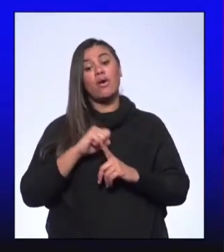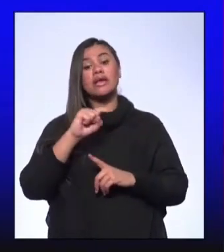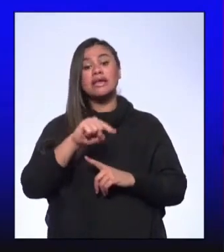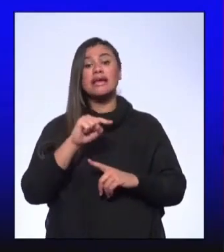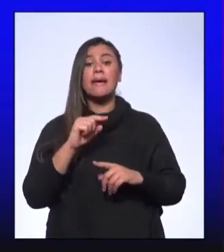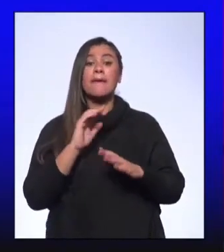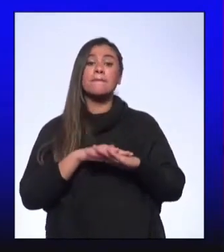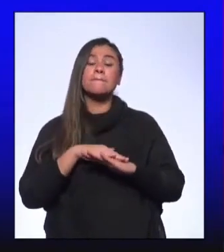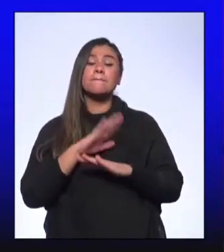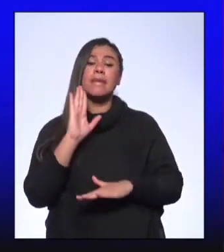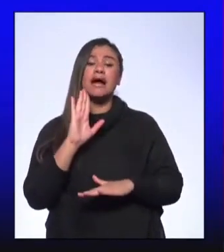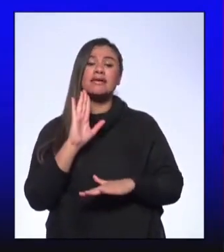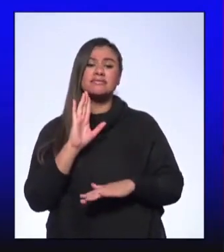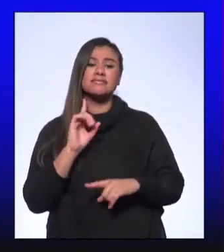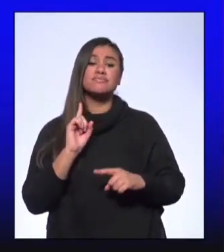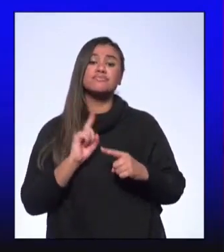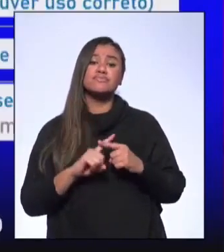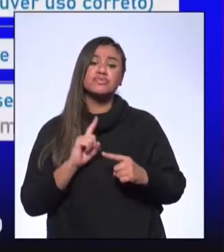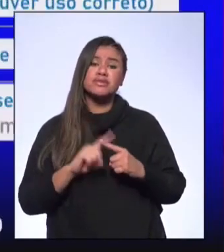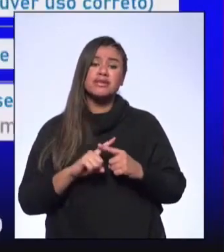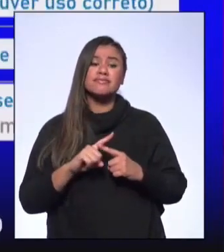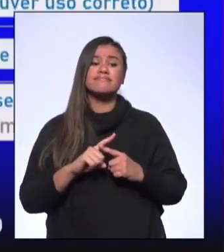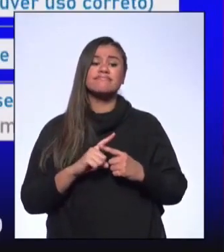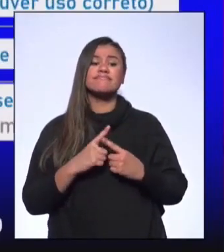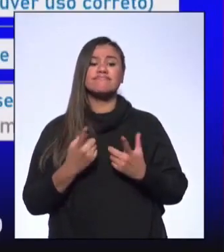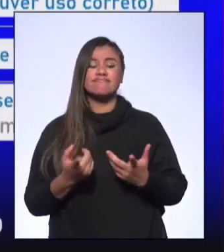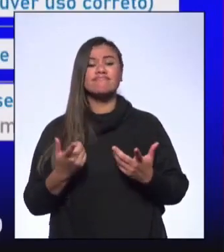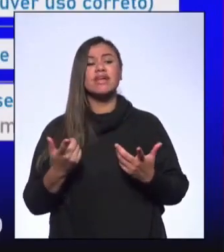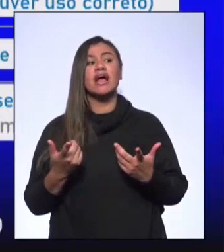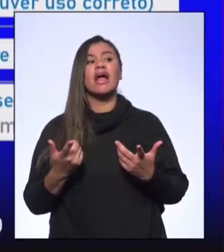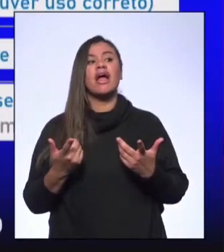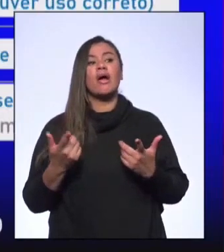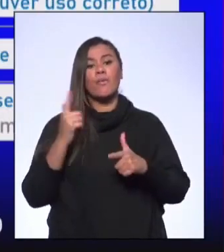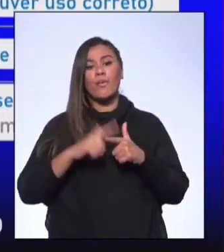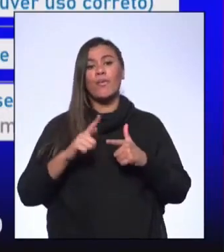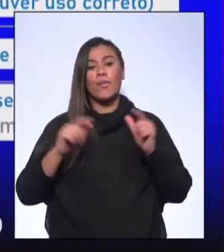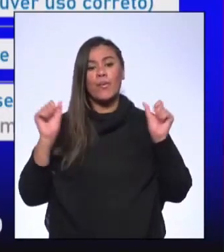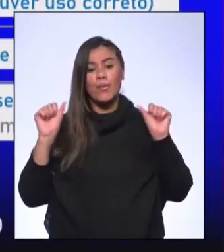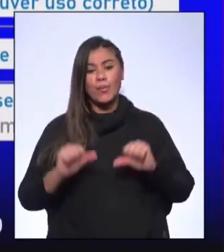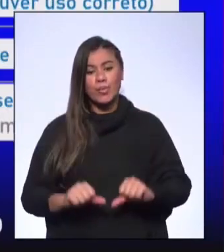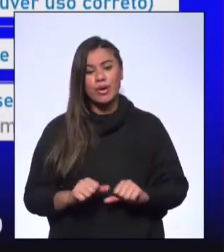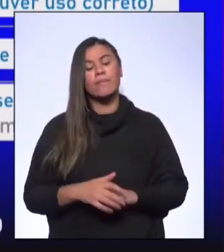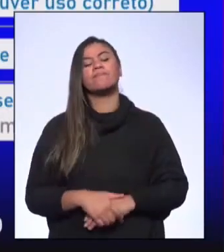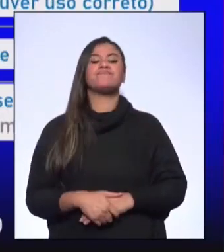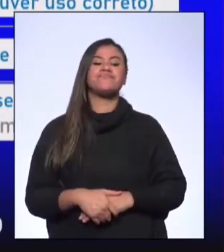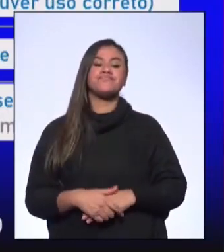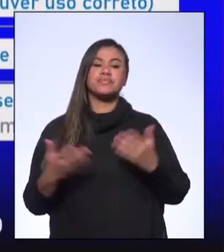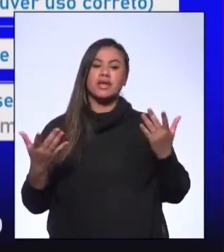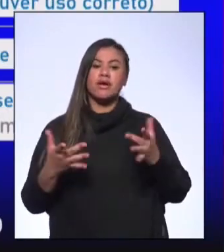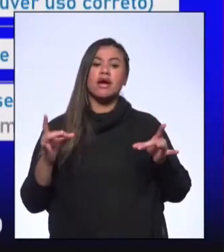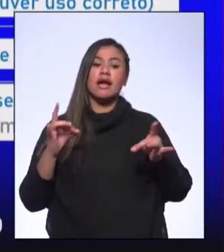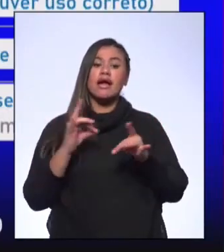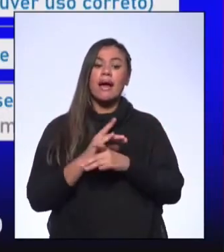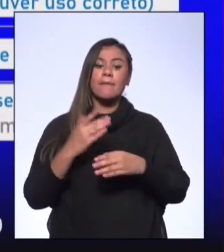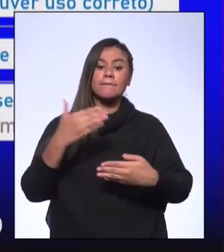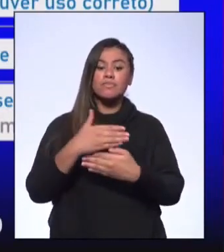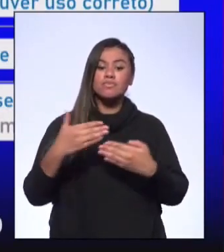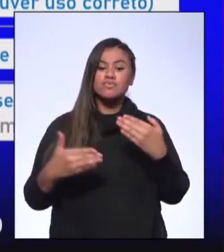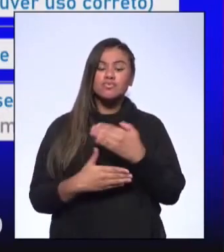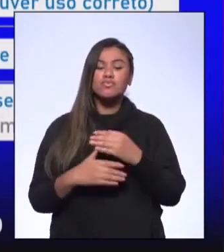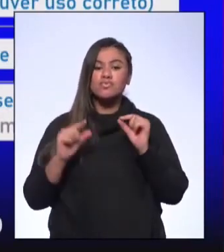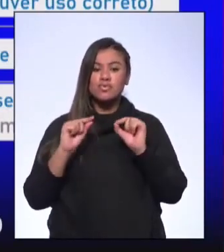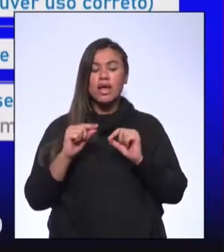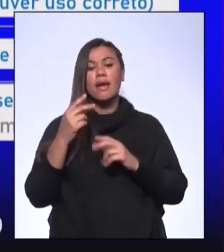isso se agrava de uma maneira, vamos dizer, mais contundente. E eu vou terminar aqui minha apresentação mostrando a vocês